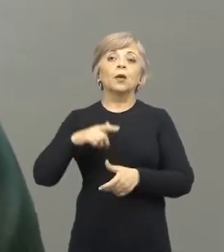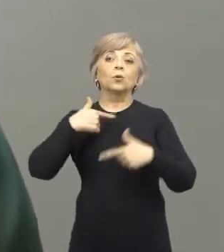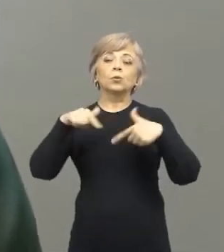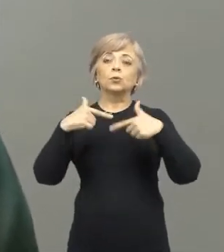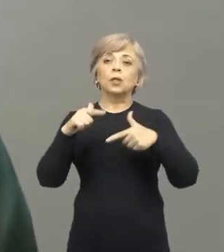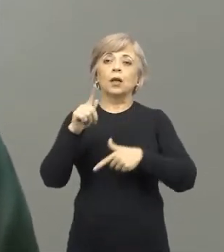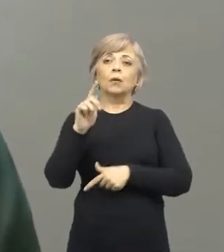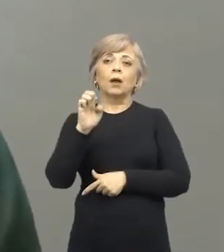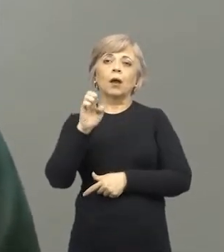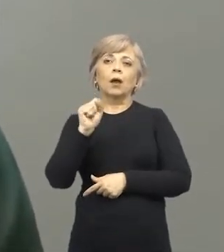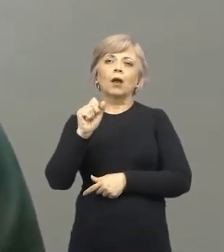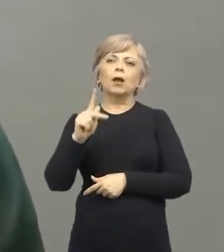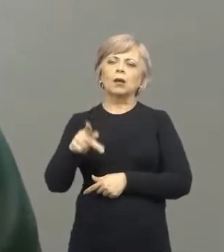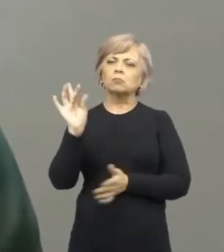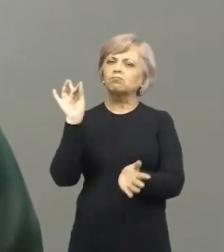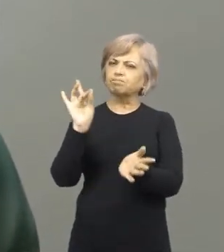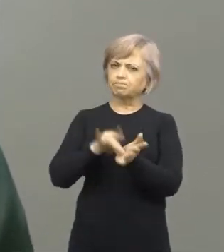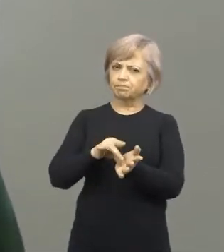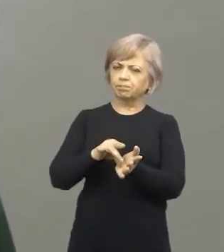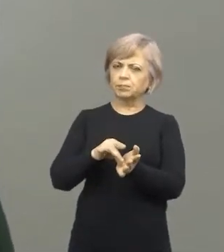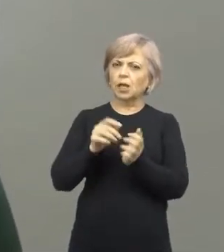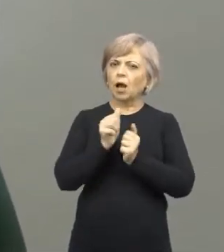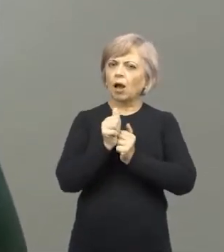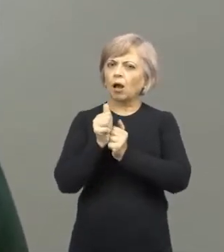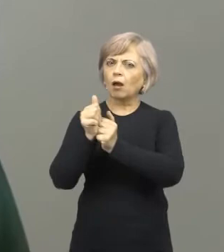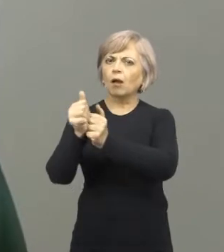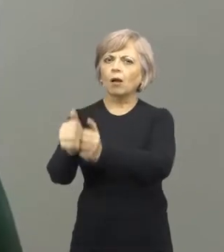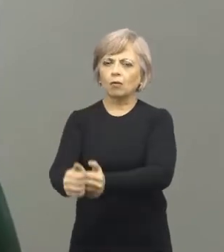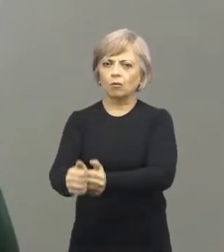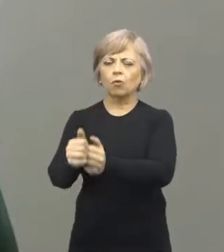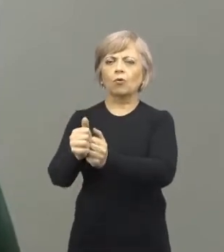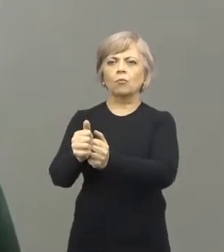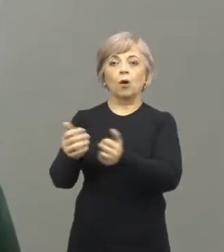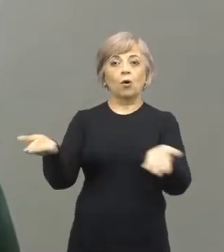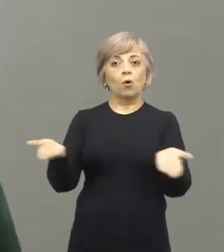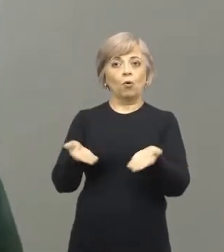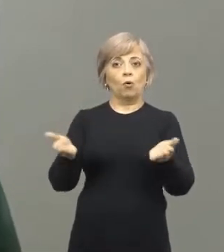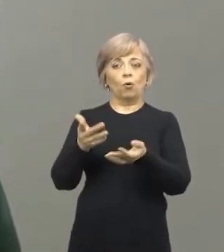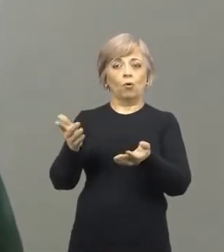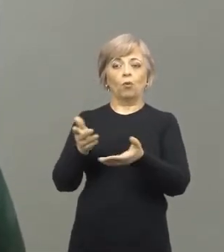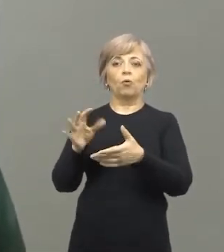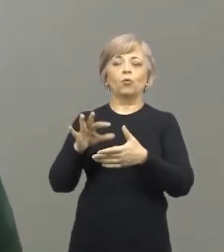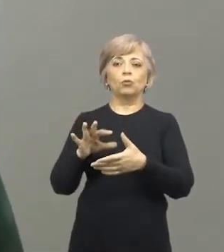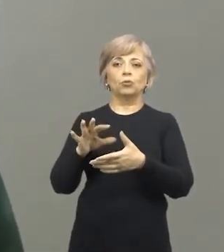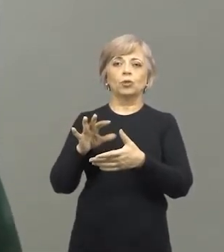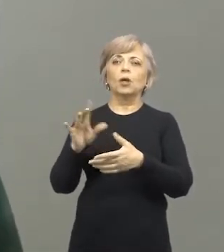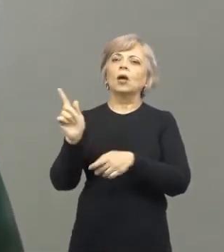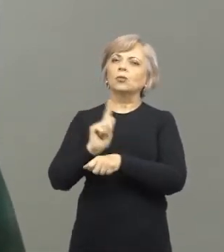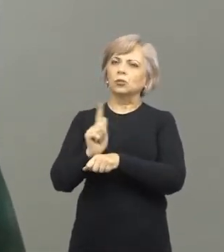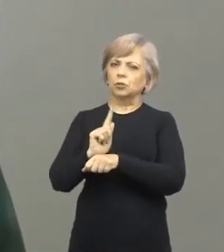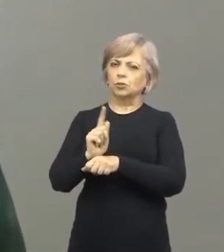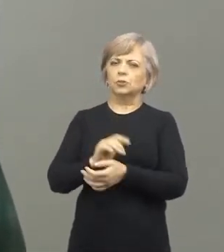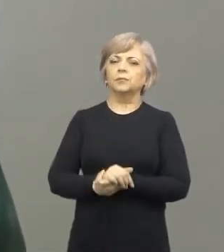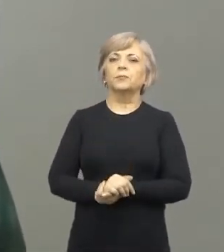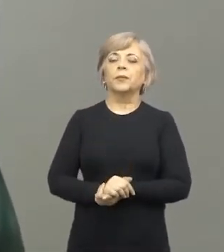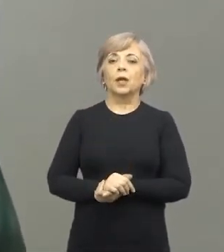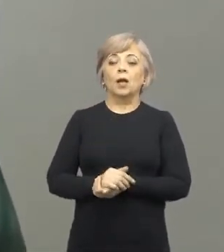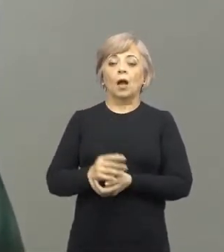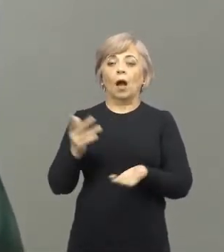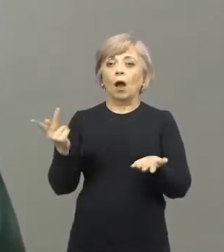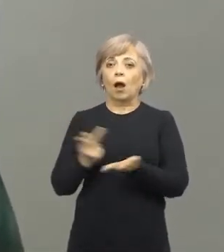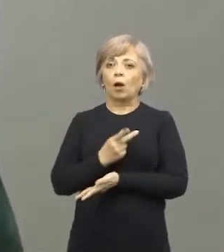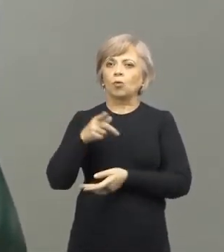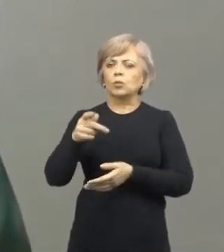na verdade, ele acabou acompanhando bastante a atual gestão. Ele se deu durante o período da